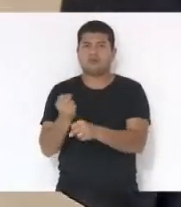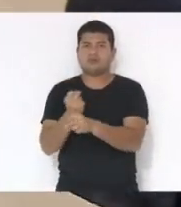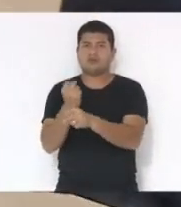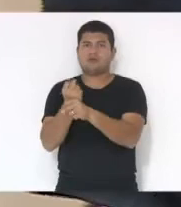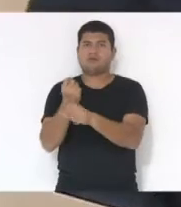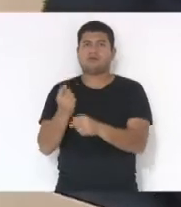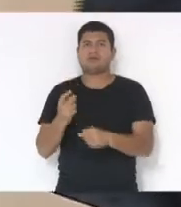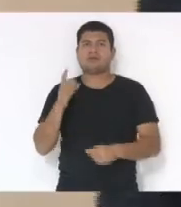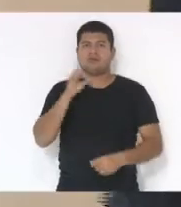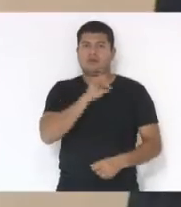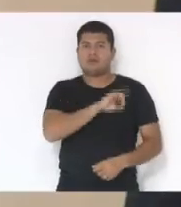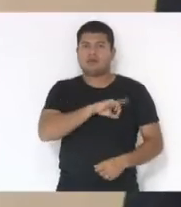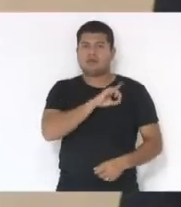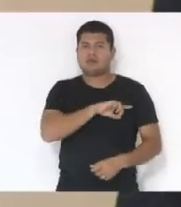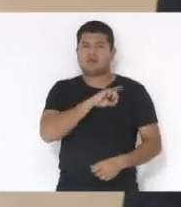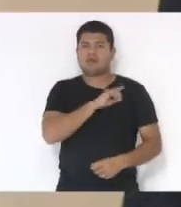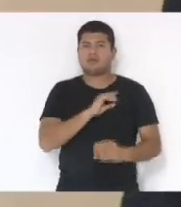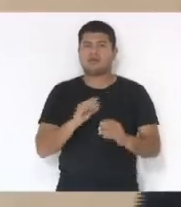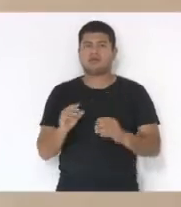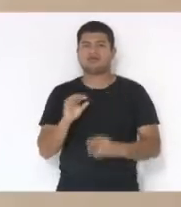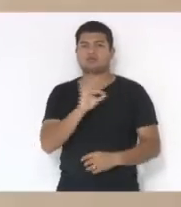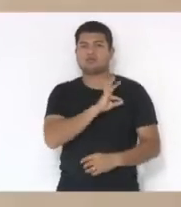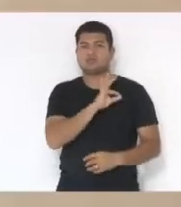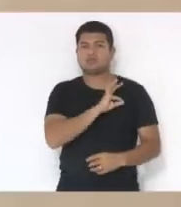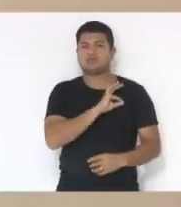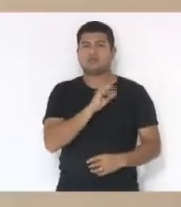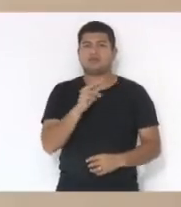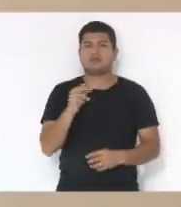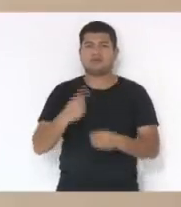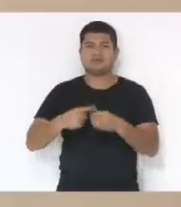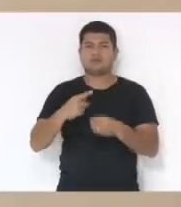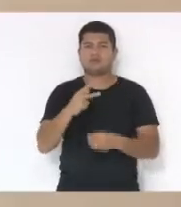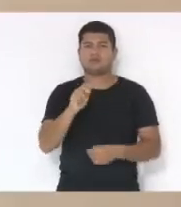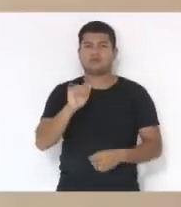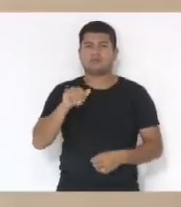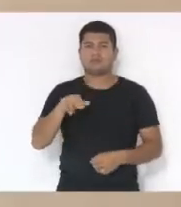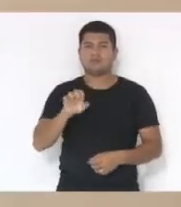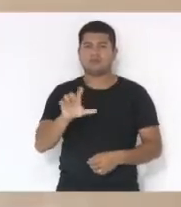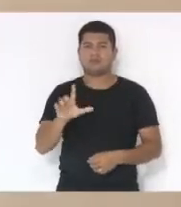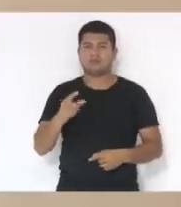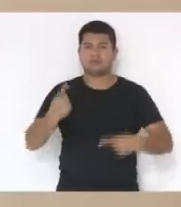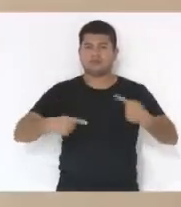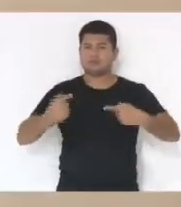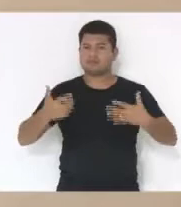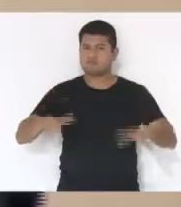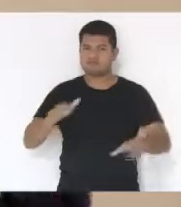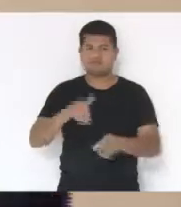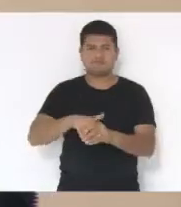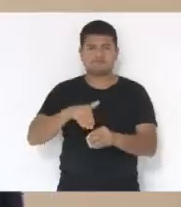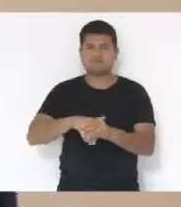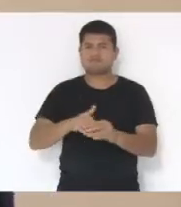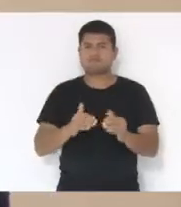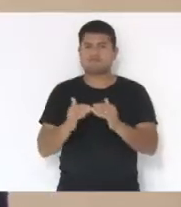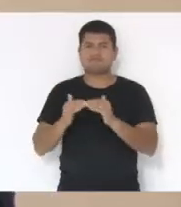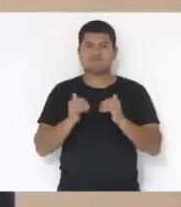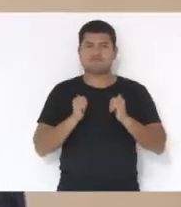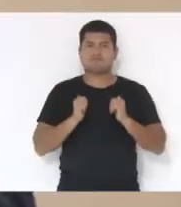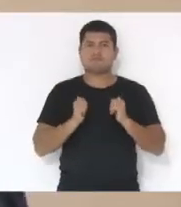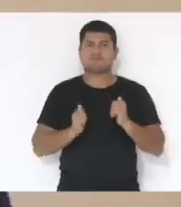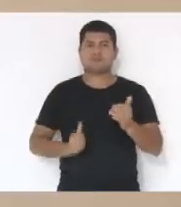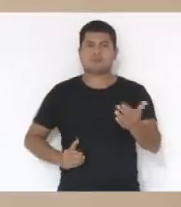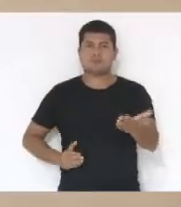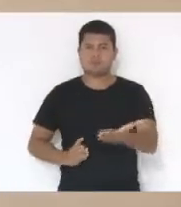nova delegacia de polícia no município de Painel. Em discussão, não havendo quem queira discutir, em votação. Deputados que aprovam, permaneçam como se